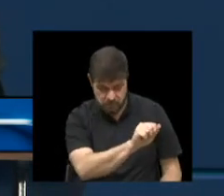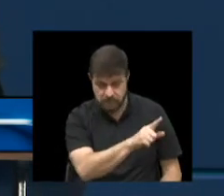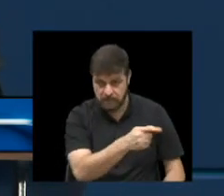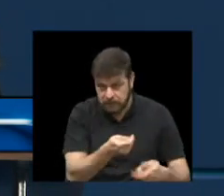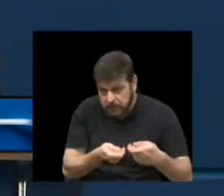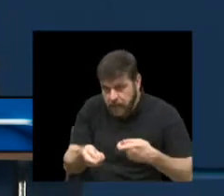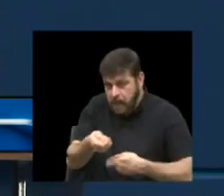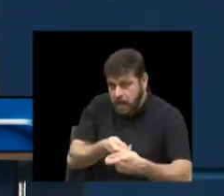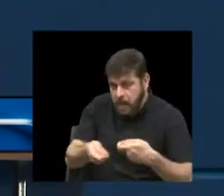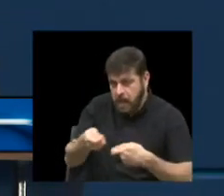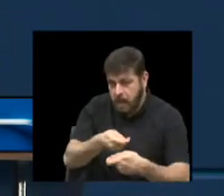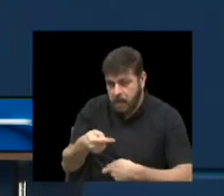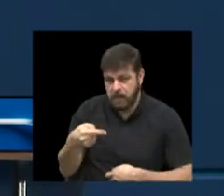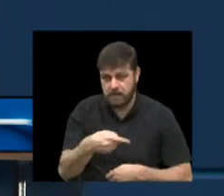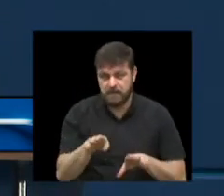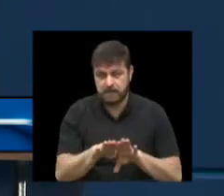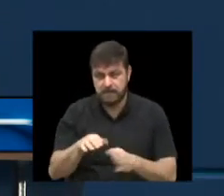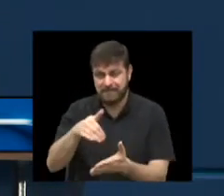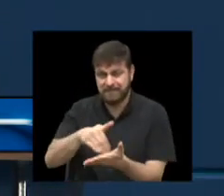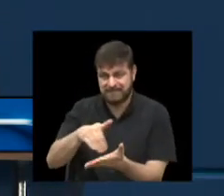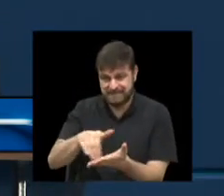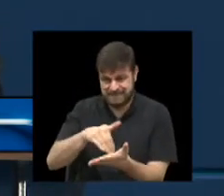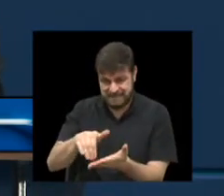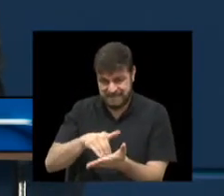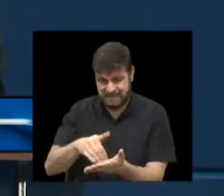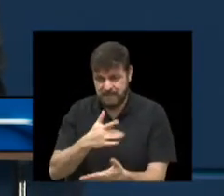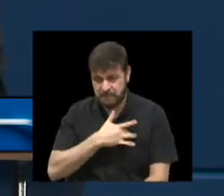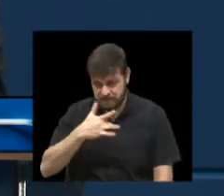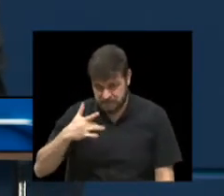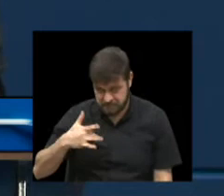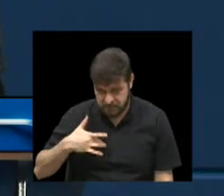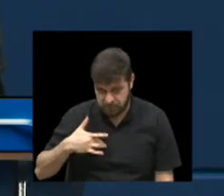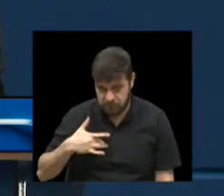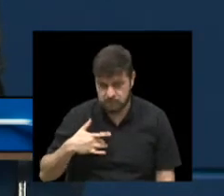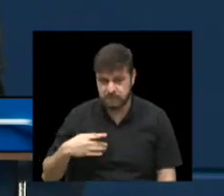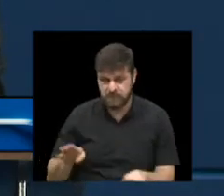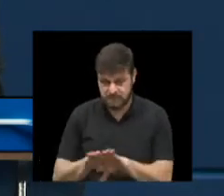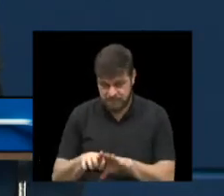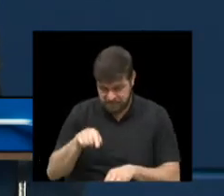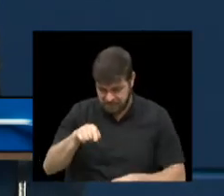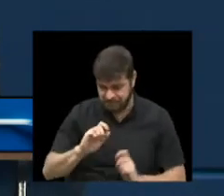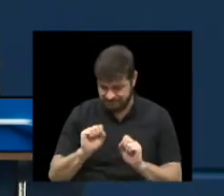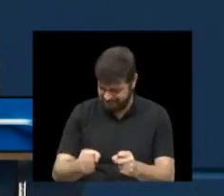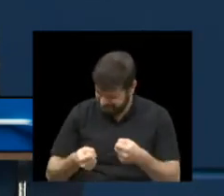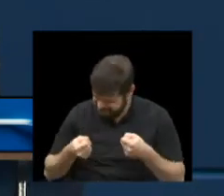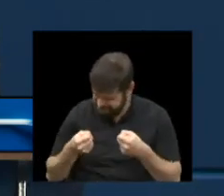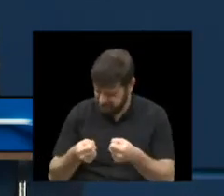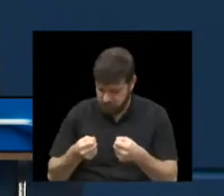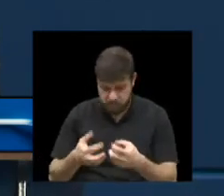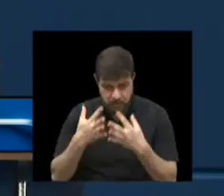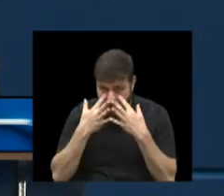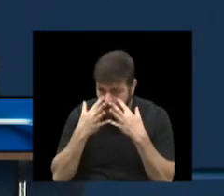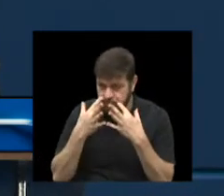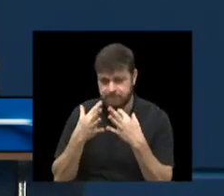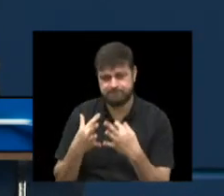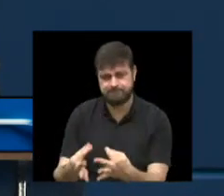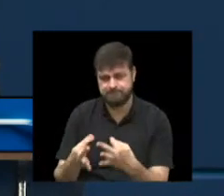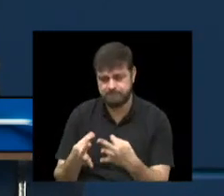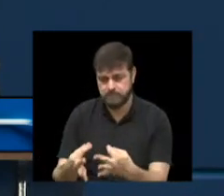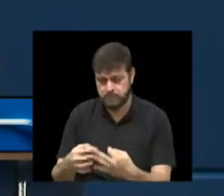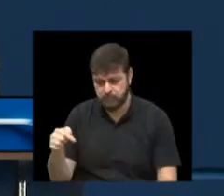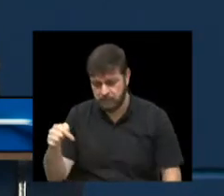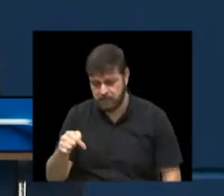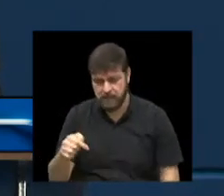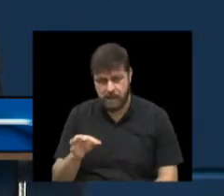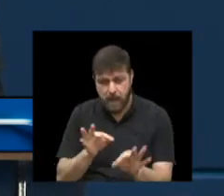também o secretário de Saúde, Carmino Antônio de Souza, que tem dedicado toda a atenção a este